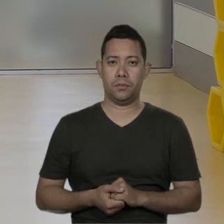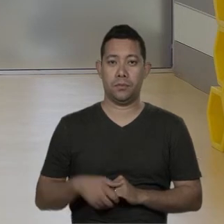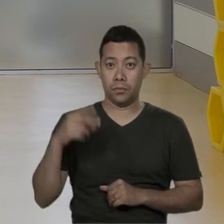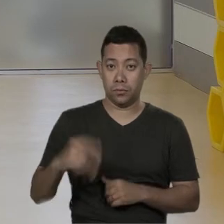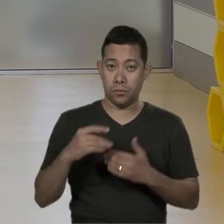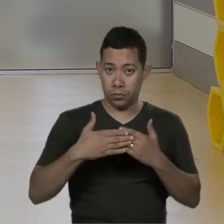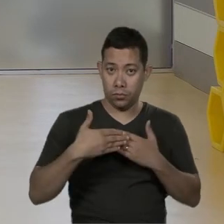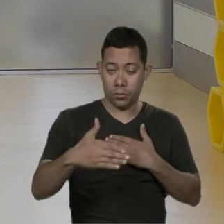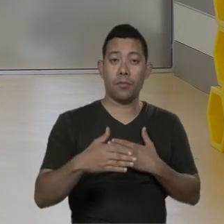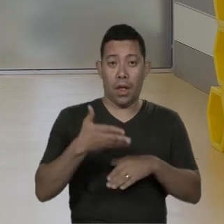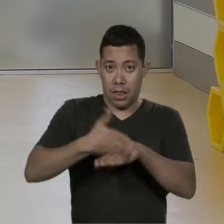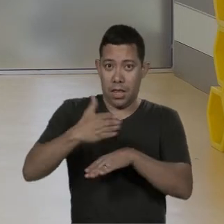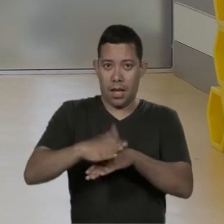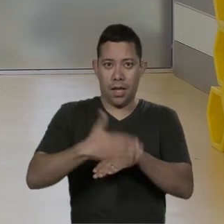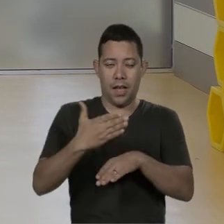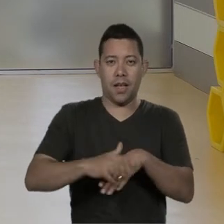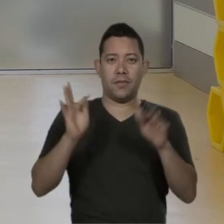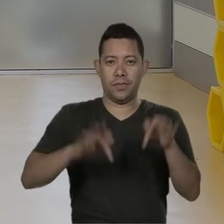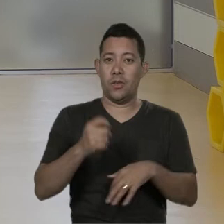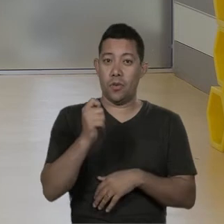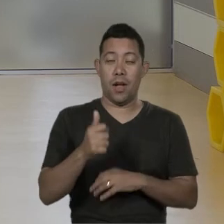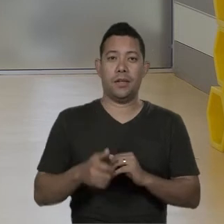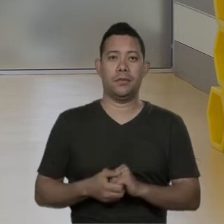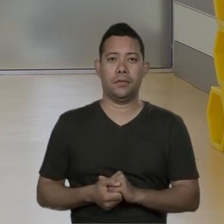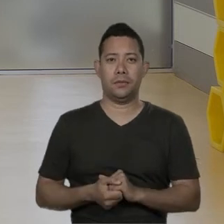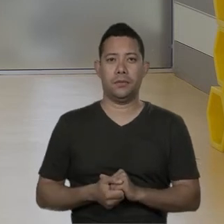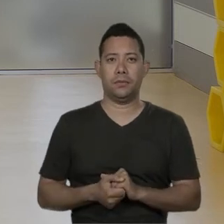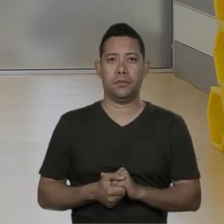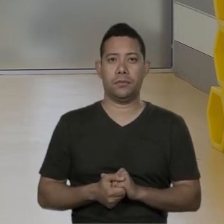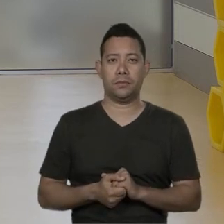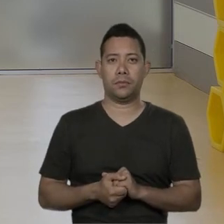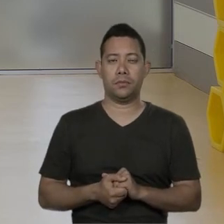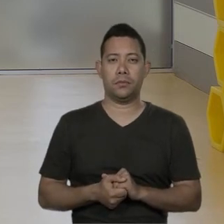Vamos lá, vamos fechar o nosso treino contínuo aí. Para cima, pegada 3.